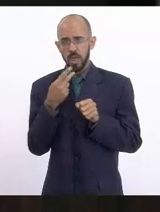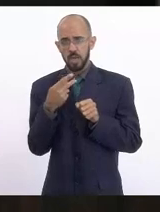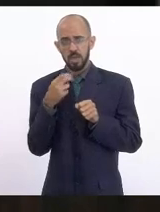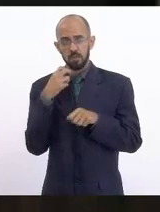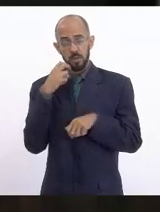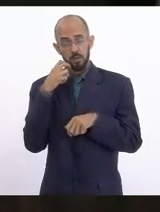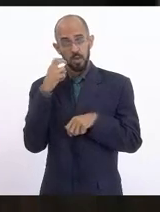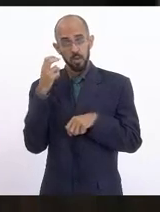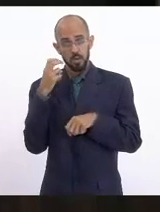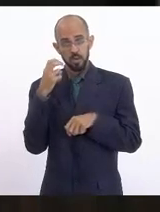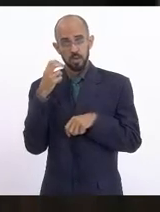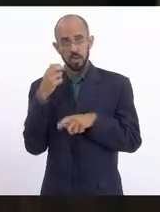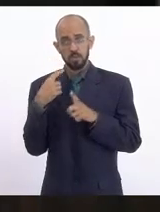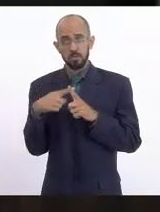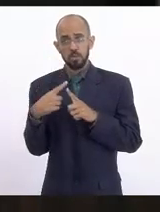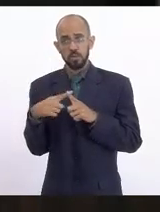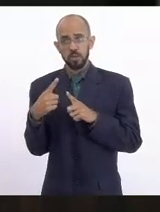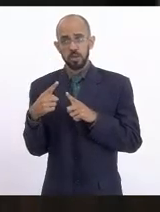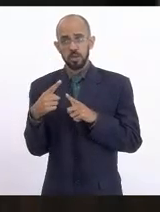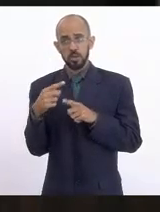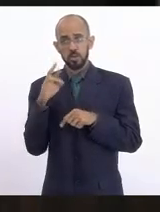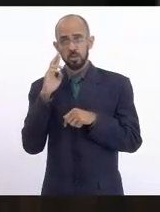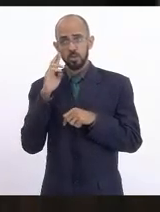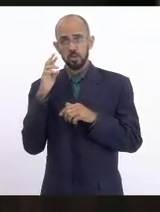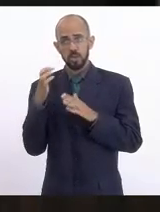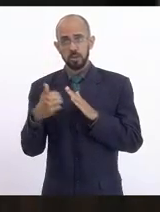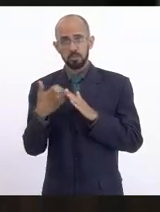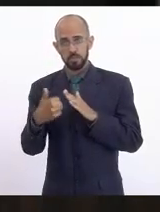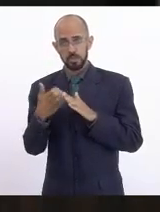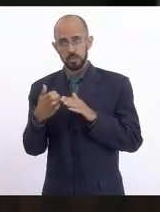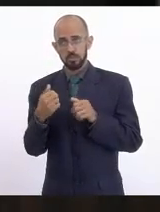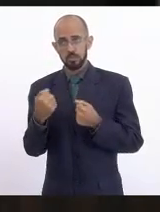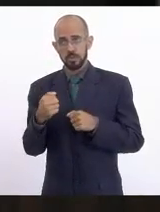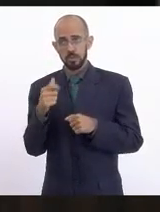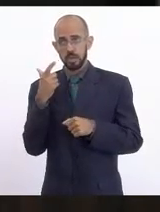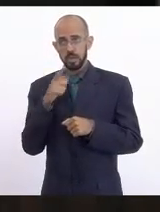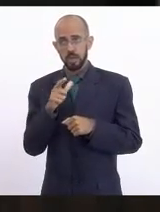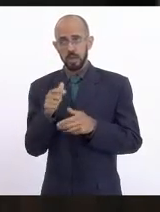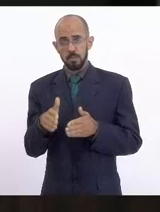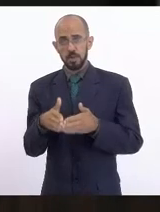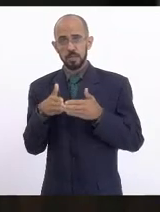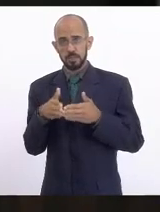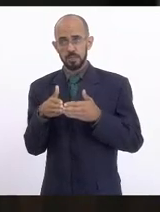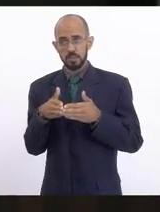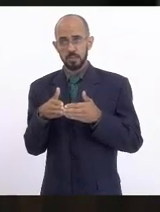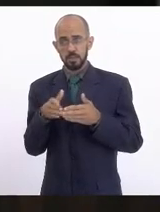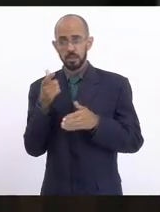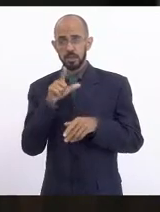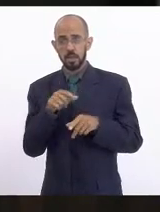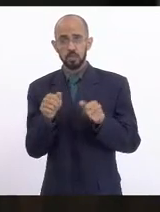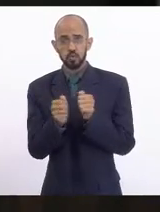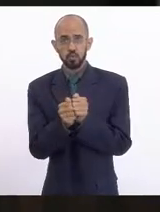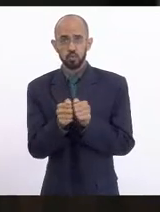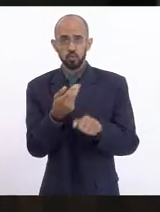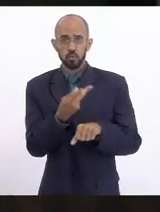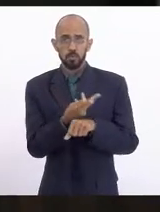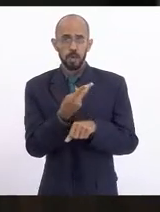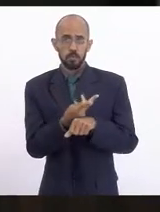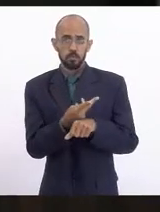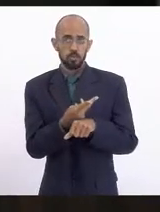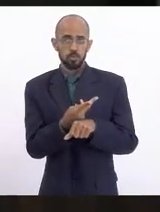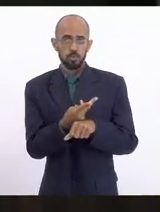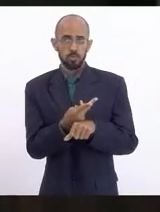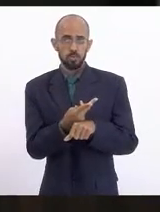aquilo que o o empreendedor tinha que ganhar o a licença receber a licença ganhar um troféu É